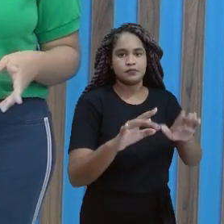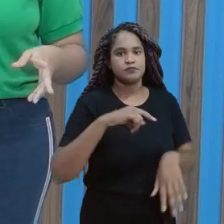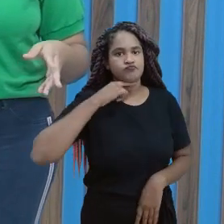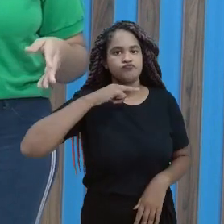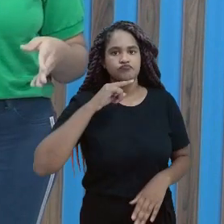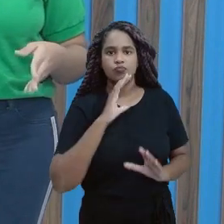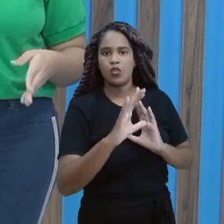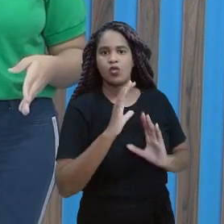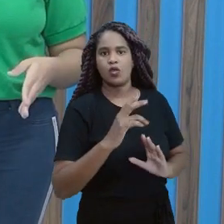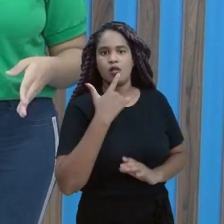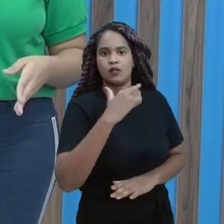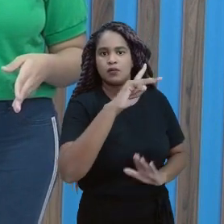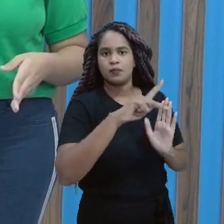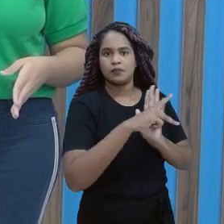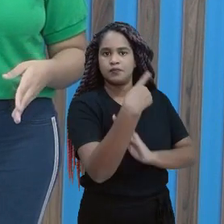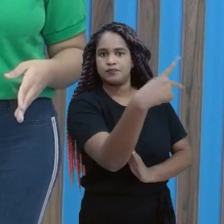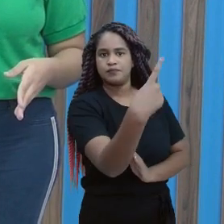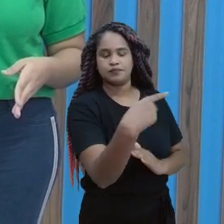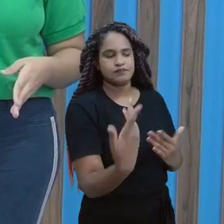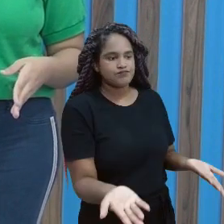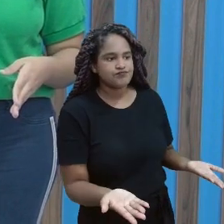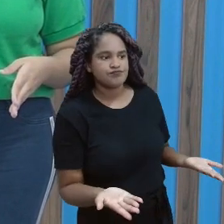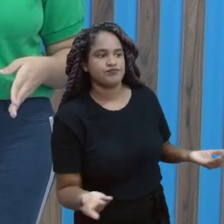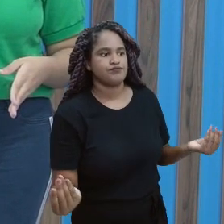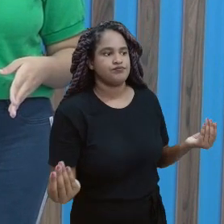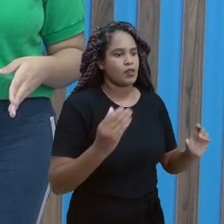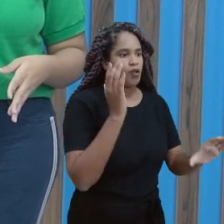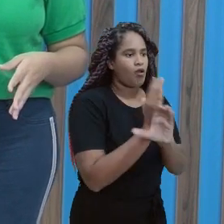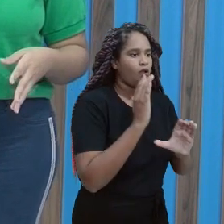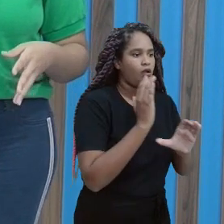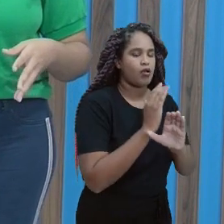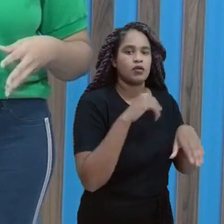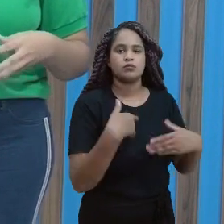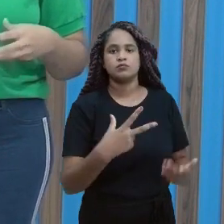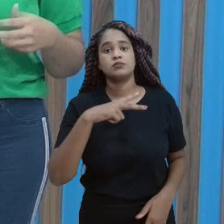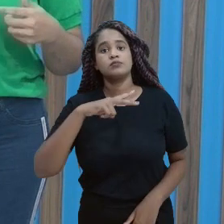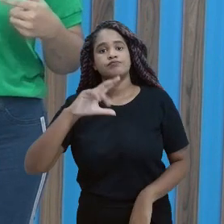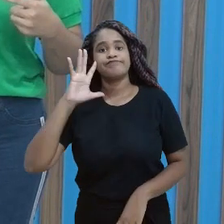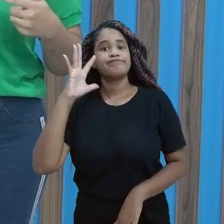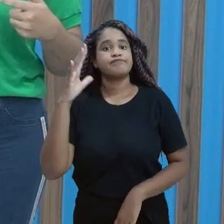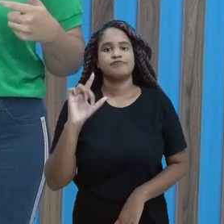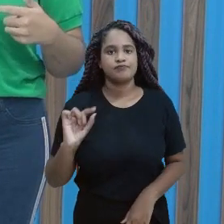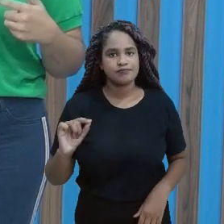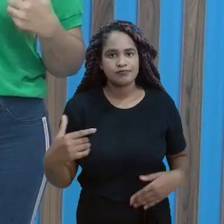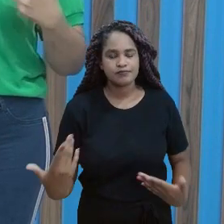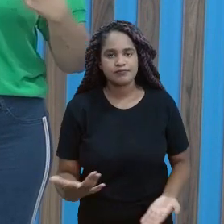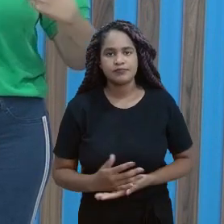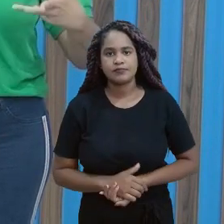comunicar na língua dos falantes nativos de cada país, Portugal acabou